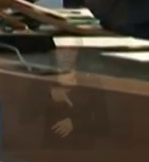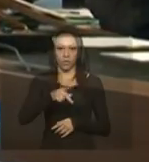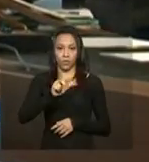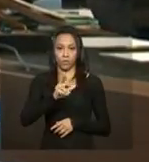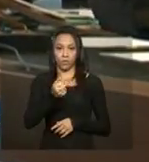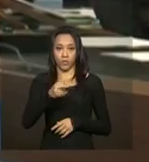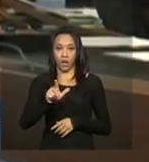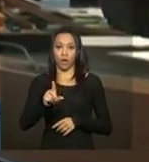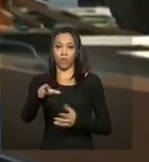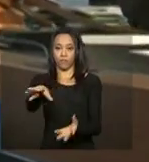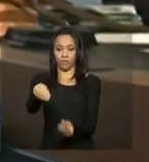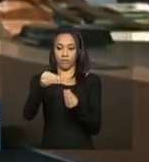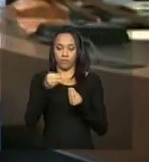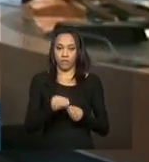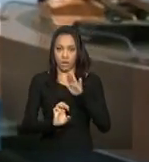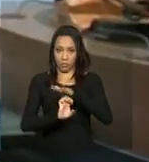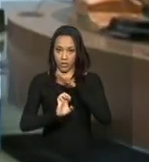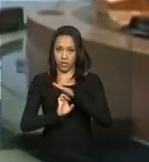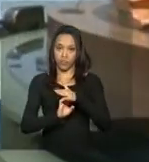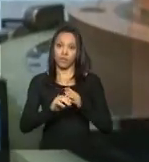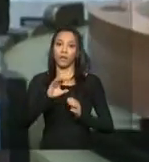Corretora Elite.